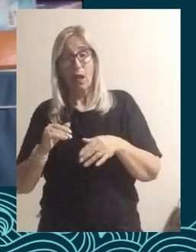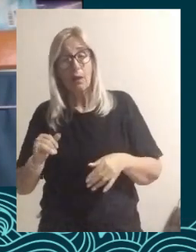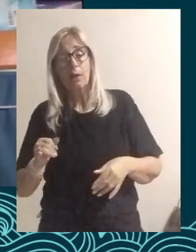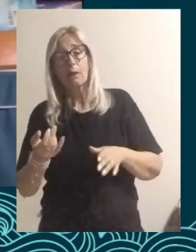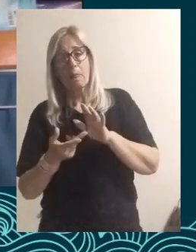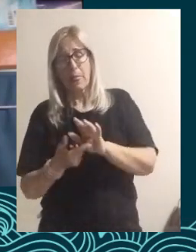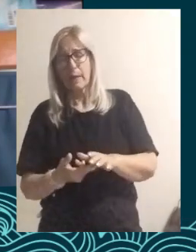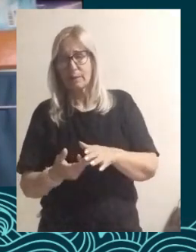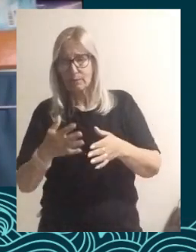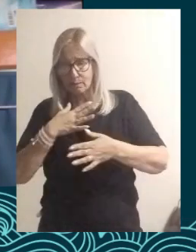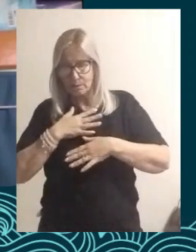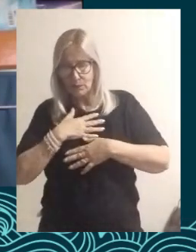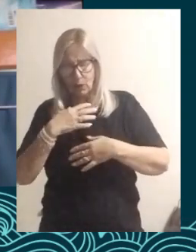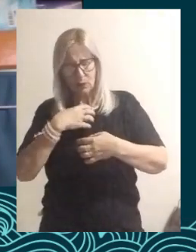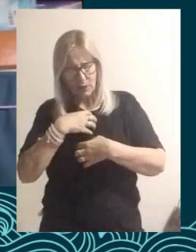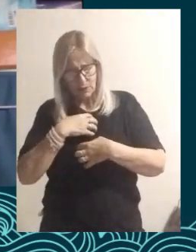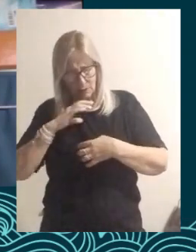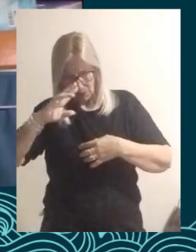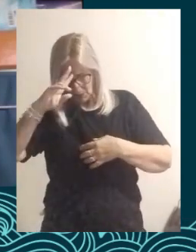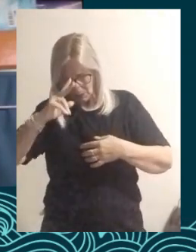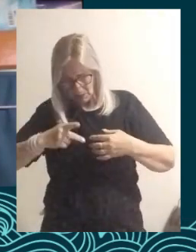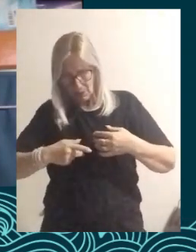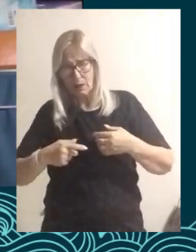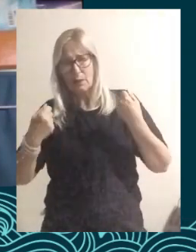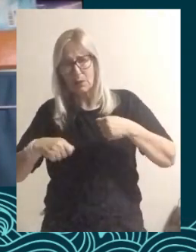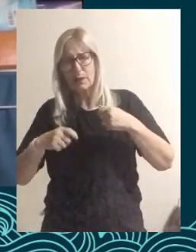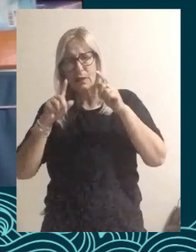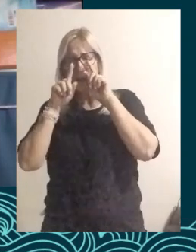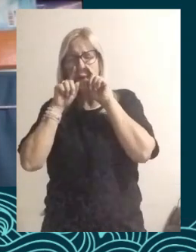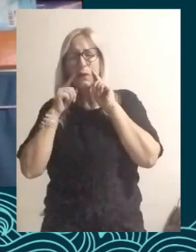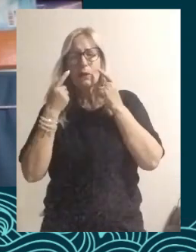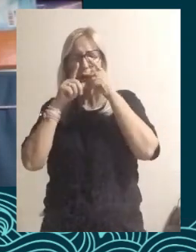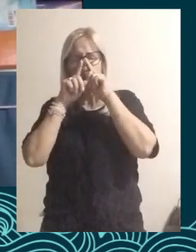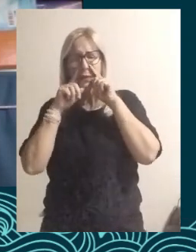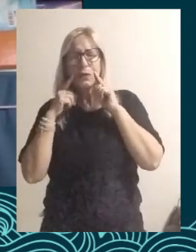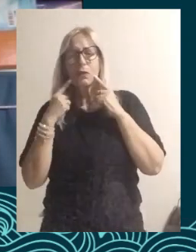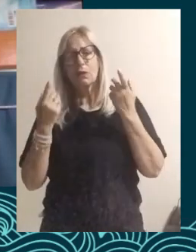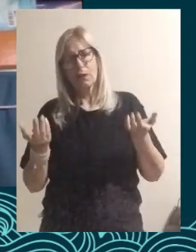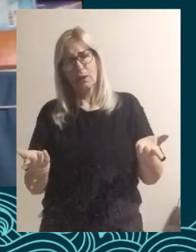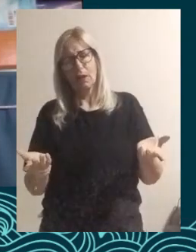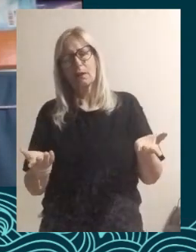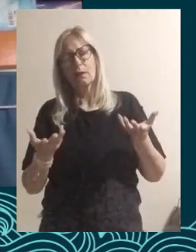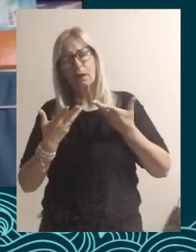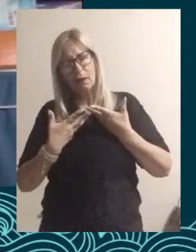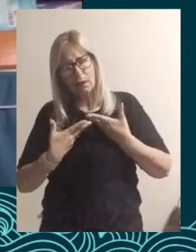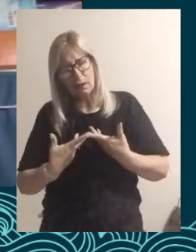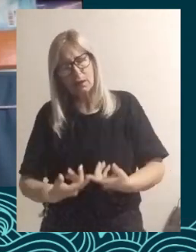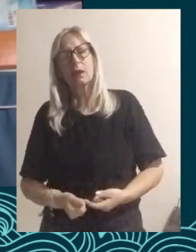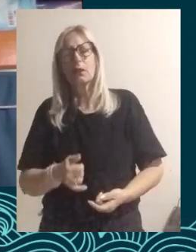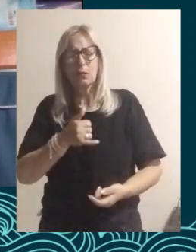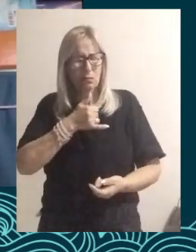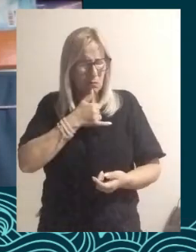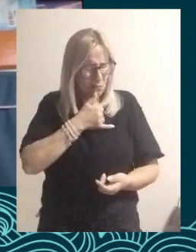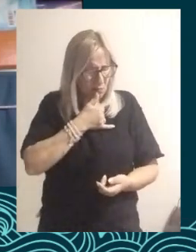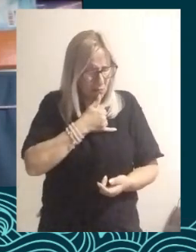sociedade não dá pra gente muitas vezes a oportunidade de entrar em contato com os nossos sentimentos. Às vezes a gente precisa chorar, porque Uhum.